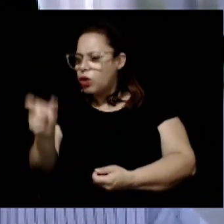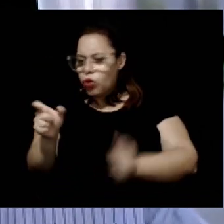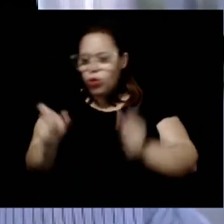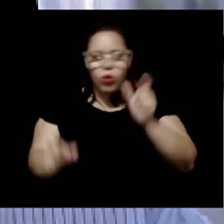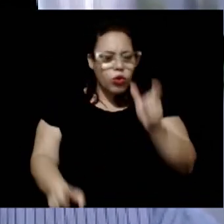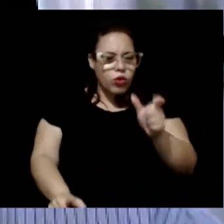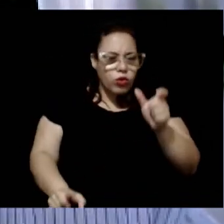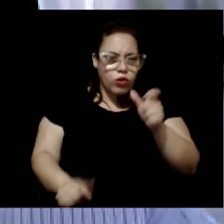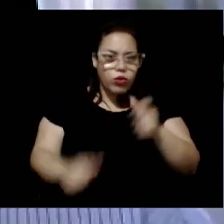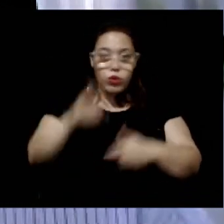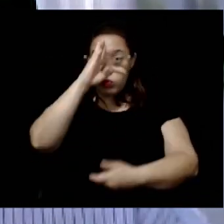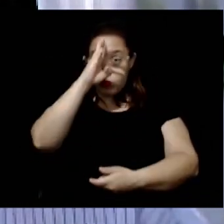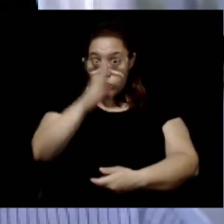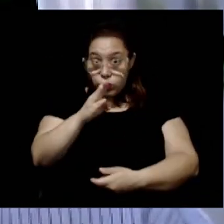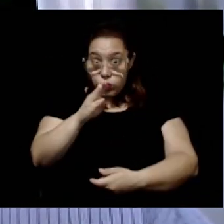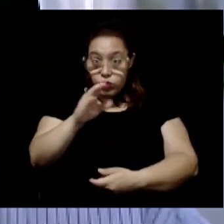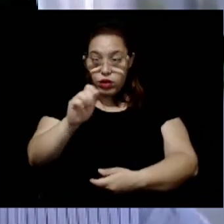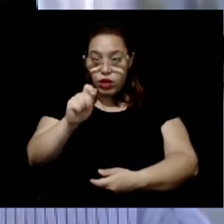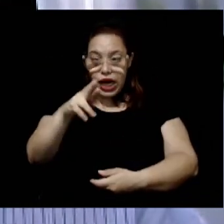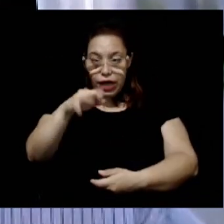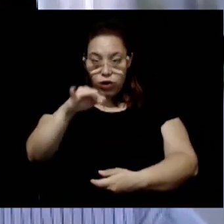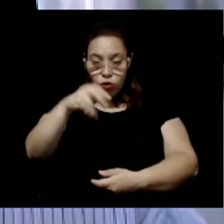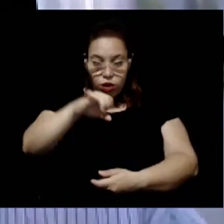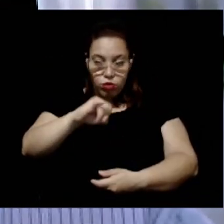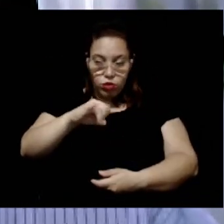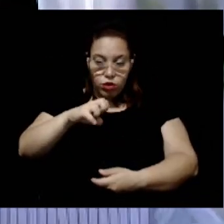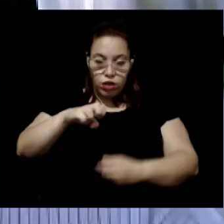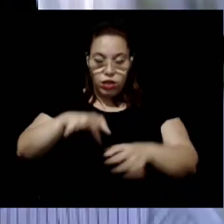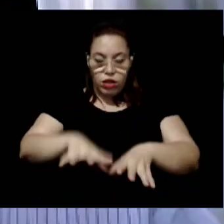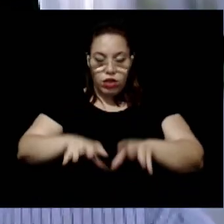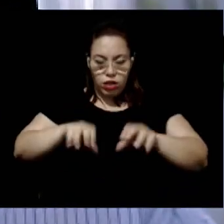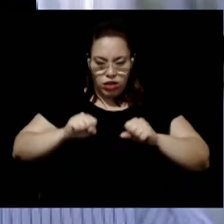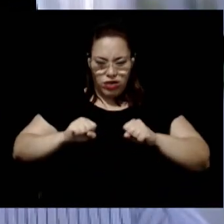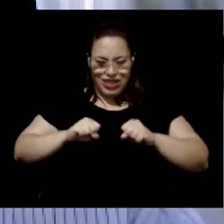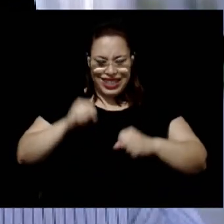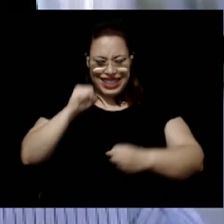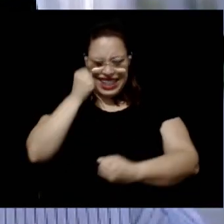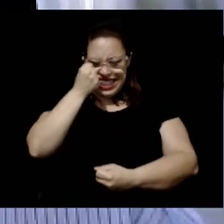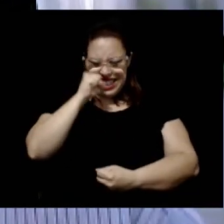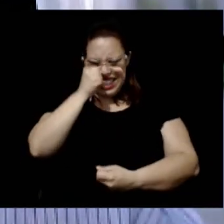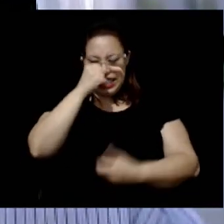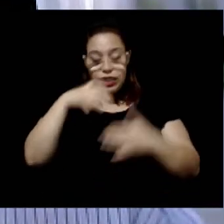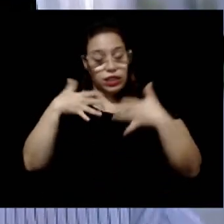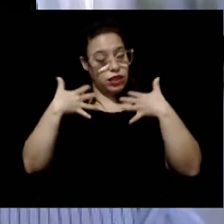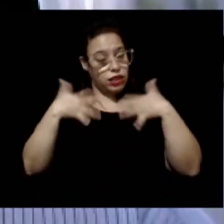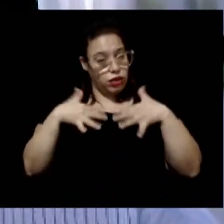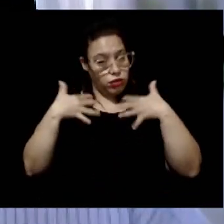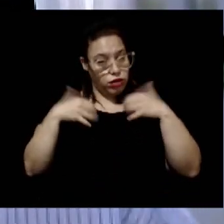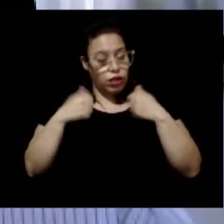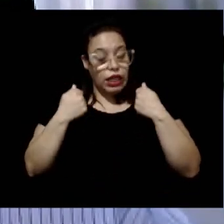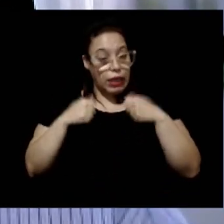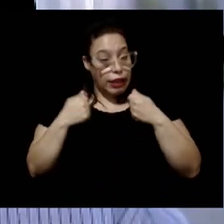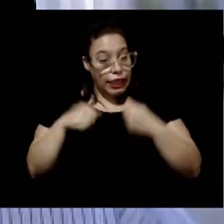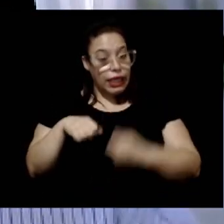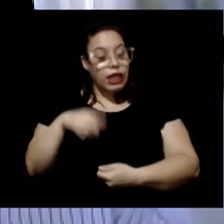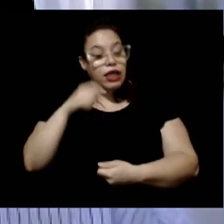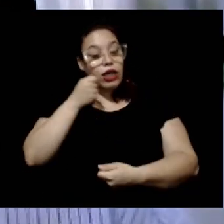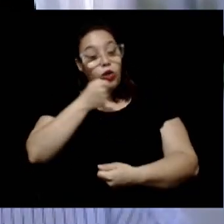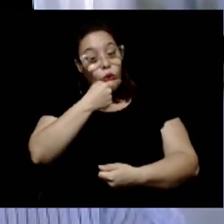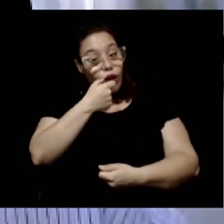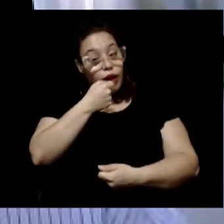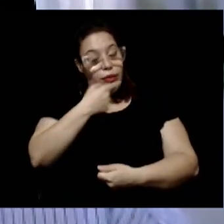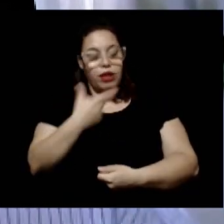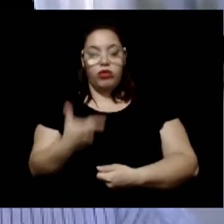doenças autoimunes, inflamatórias mais agressivas, você precisa do remédio, né? Aí você precisa do remédio.